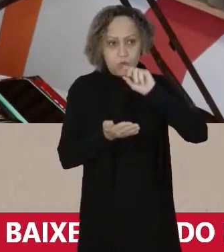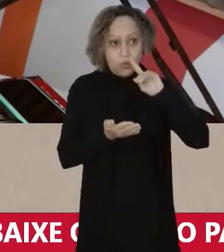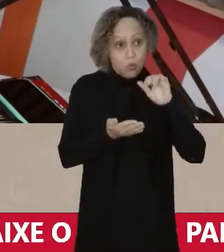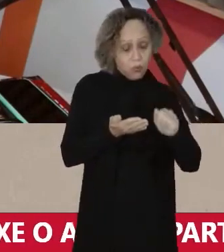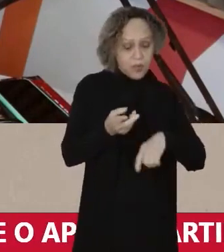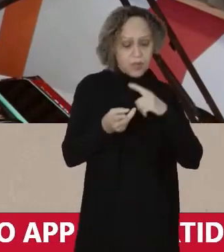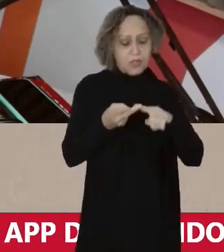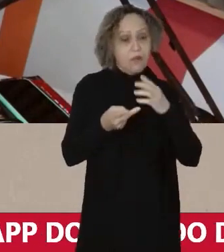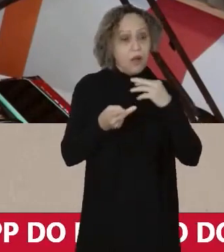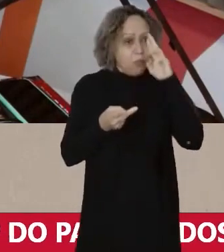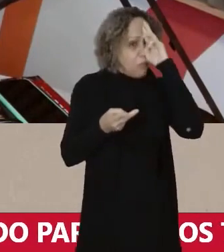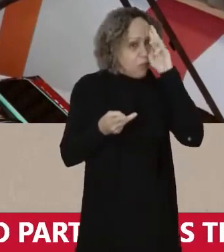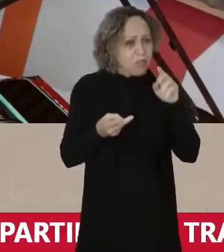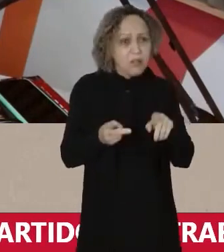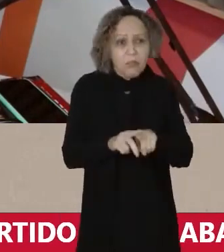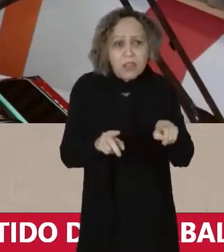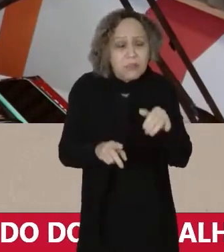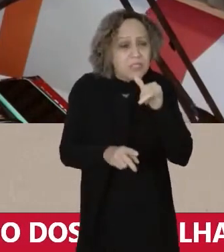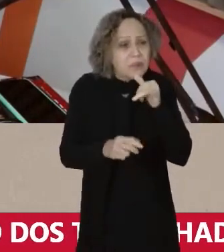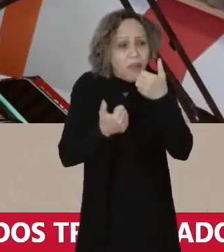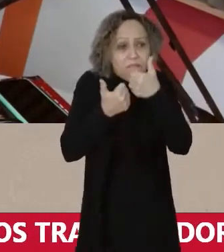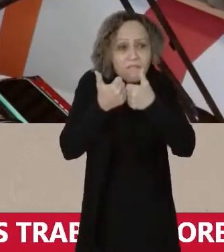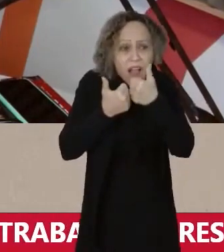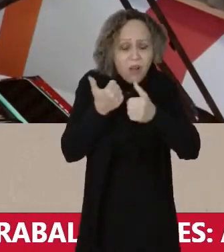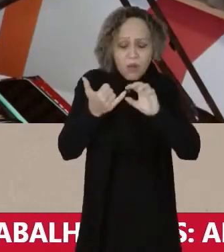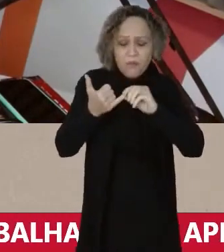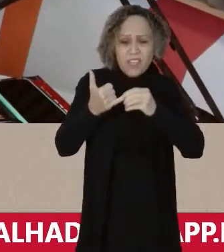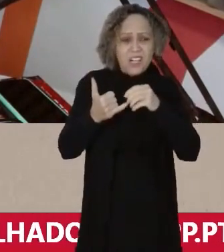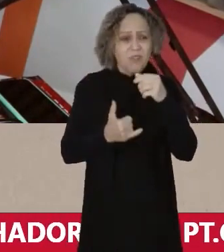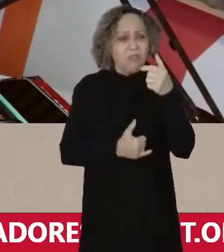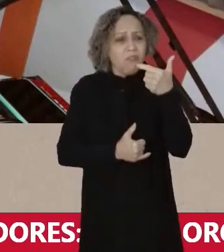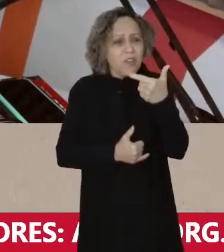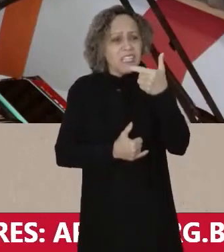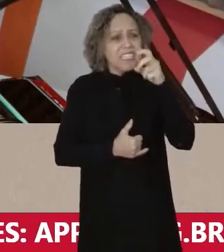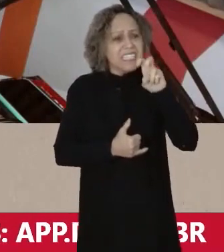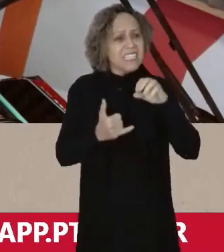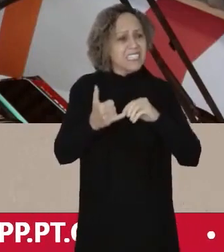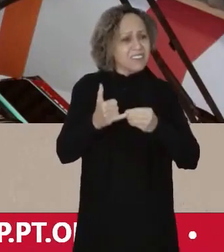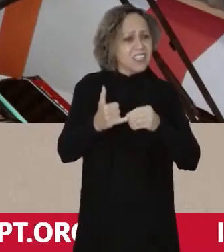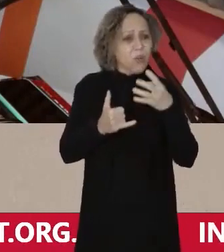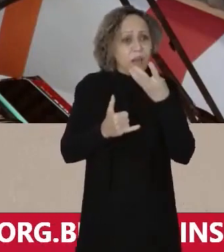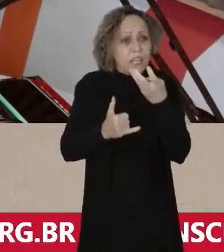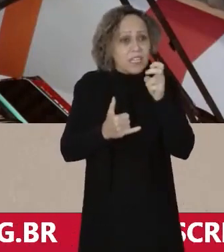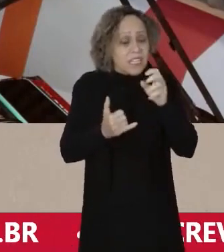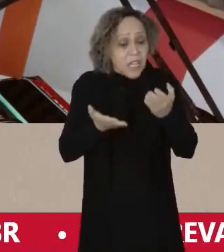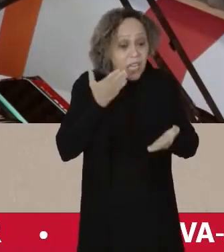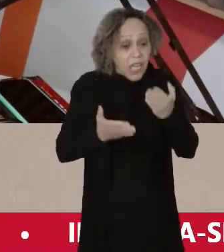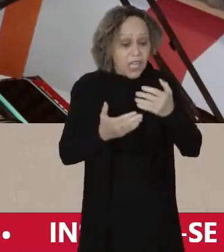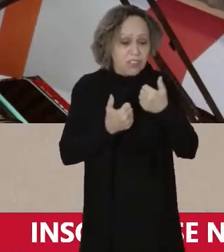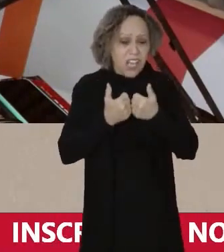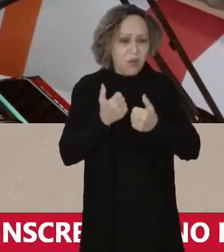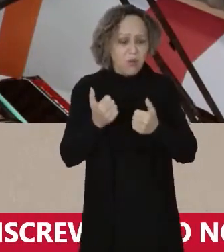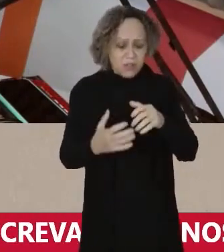de feijão, arroz, são 25 quilos de feijão, 45 de arroz, uma saca